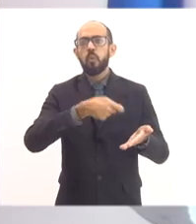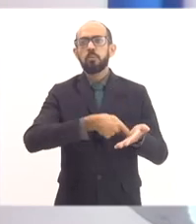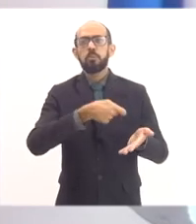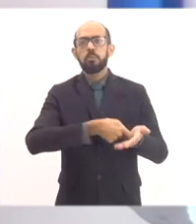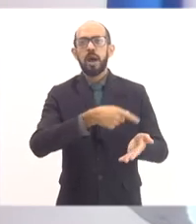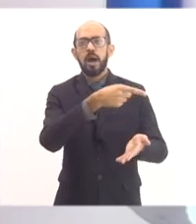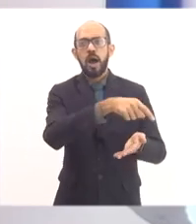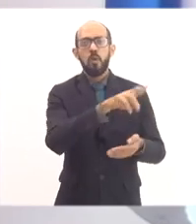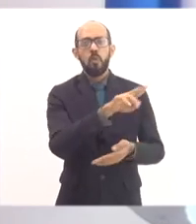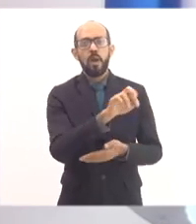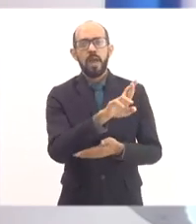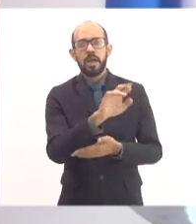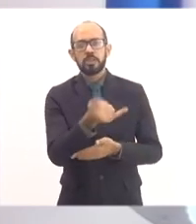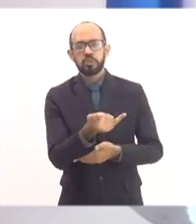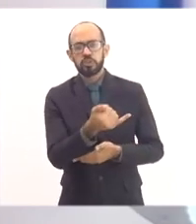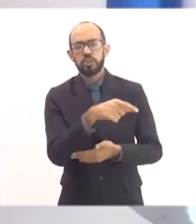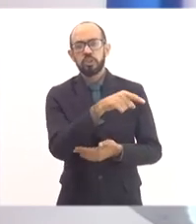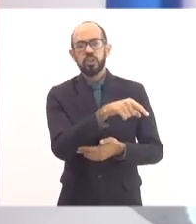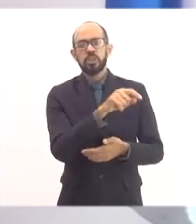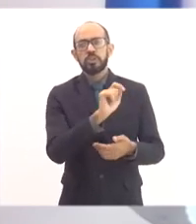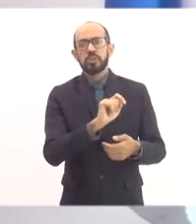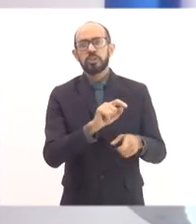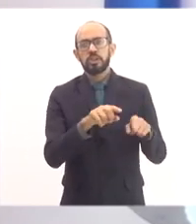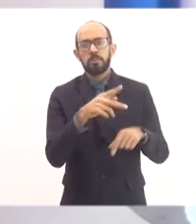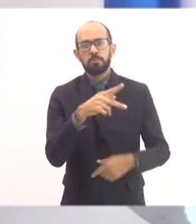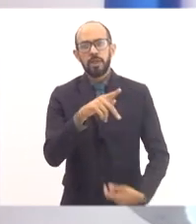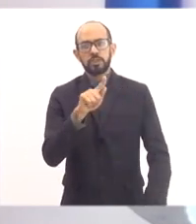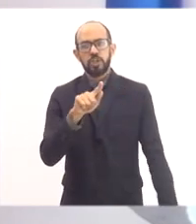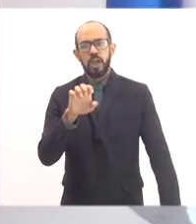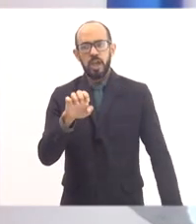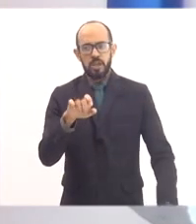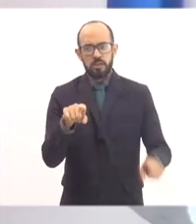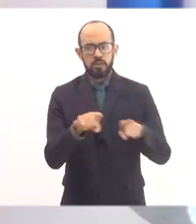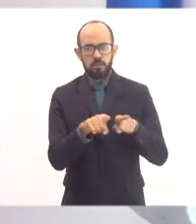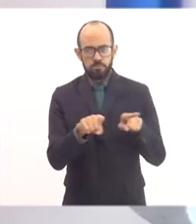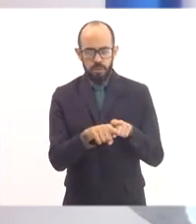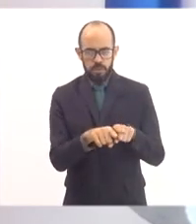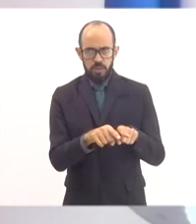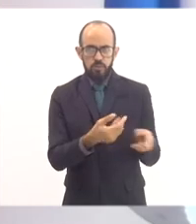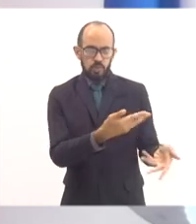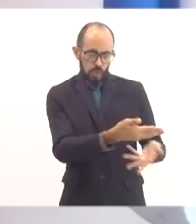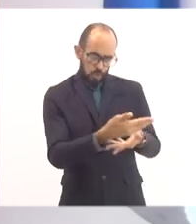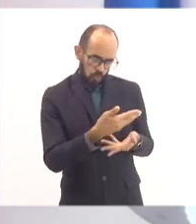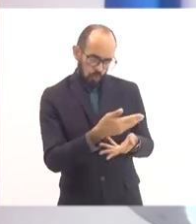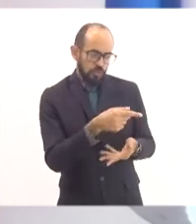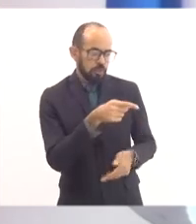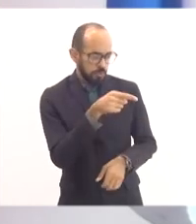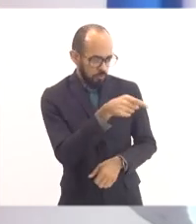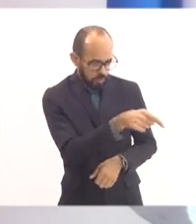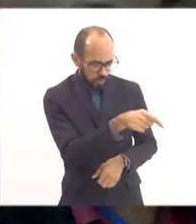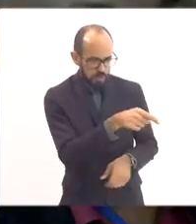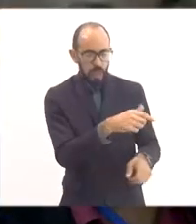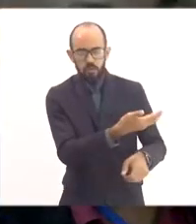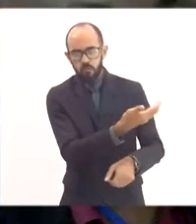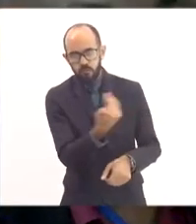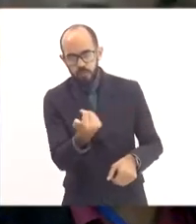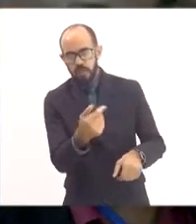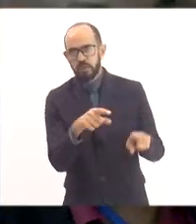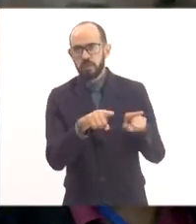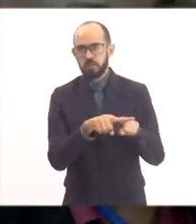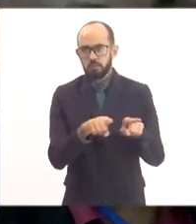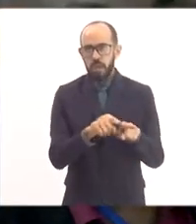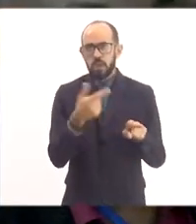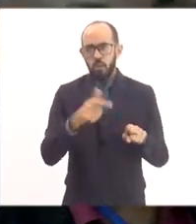UERJ. E aí fico aqui o convite desde já para que você esteja presente, mais algum representante da